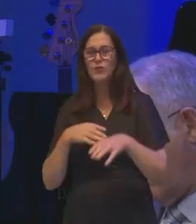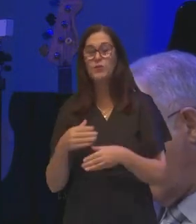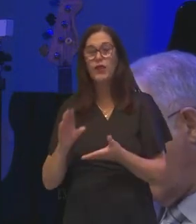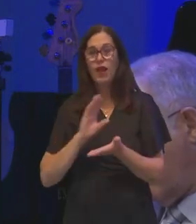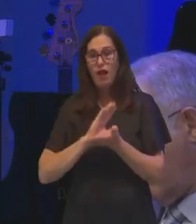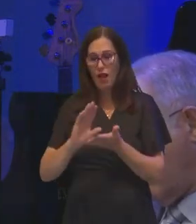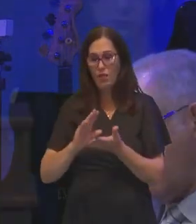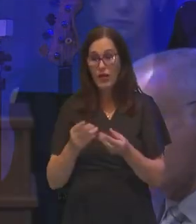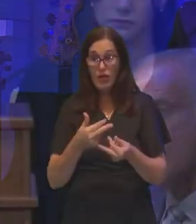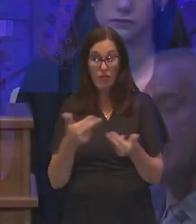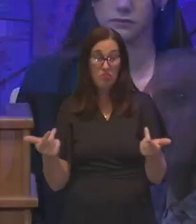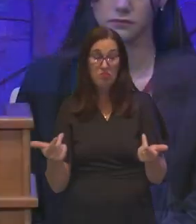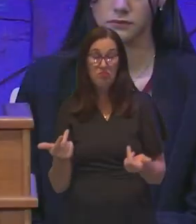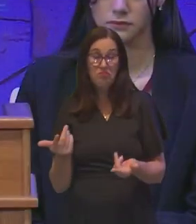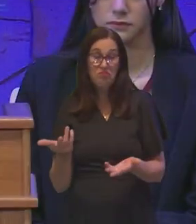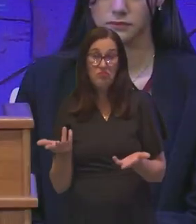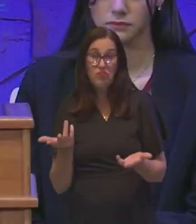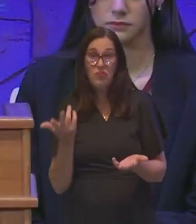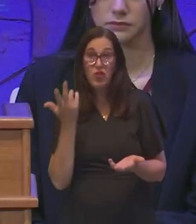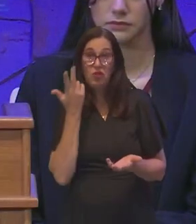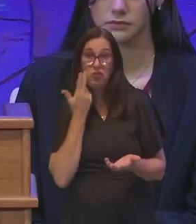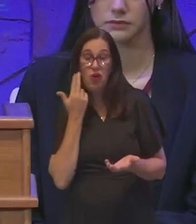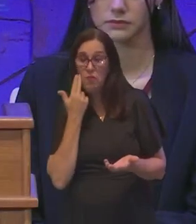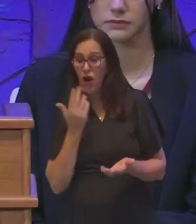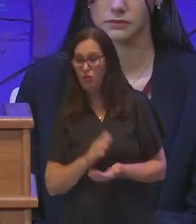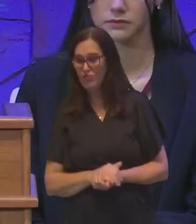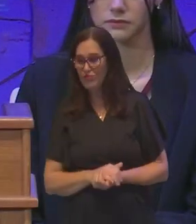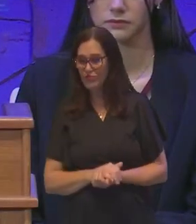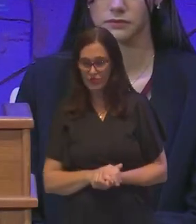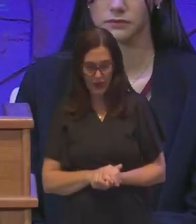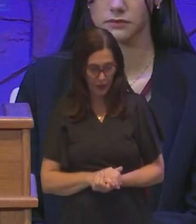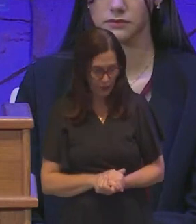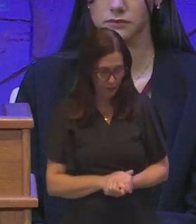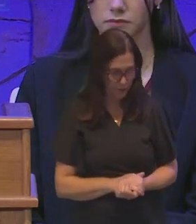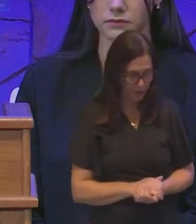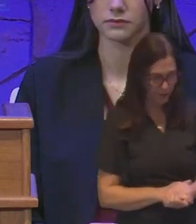repartir os bens era algo natural.